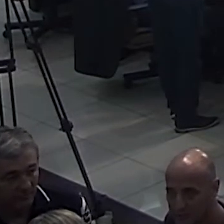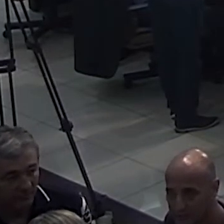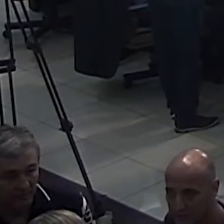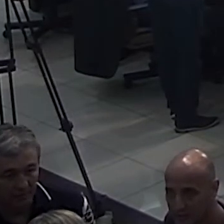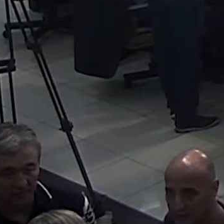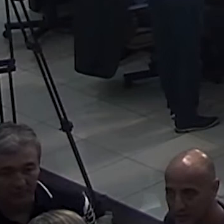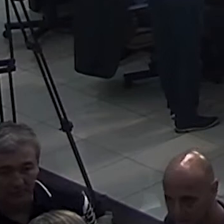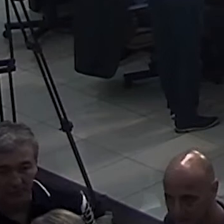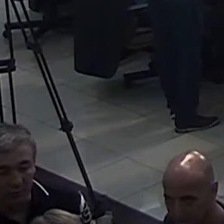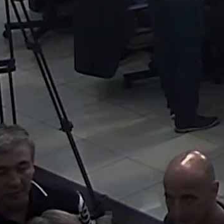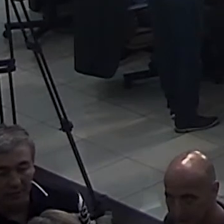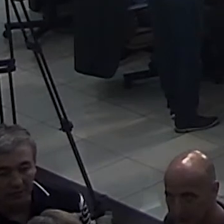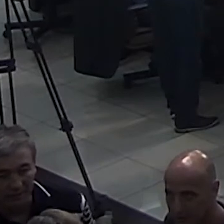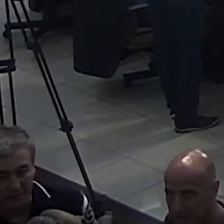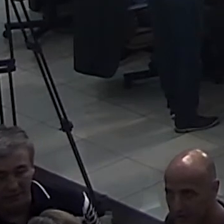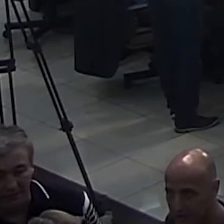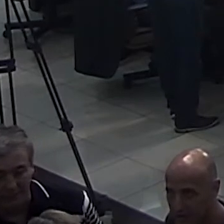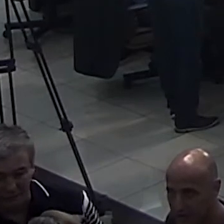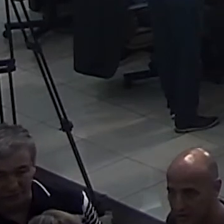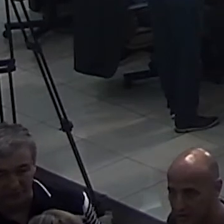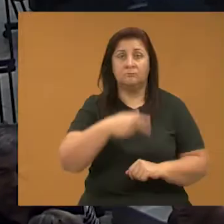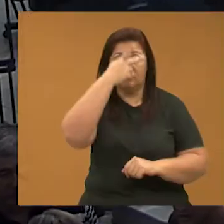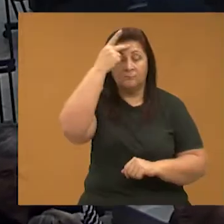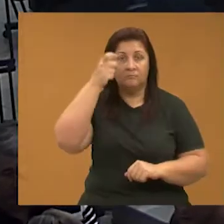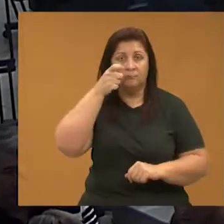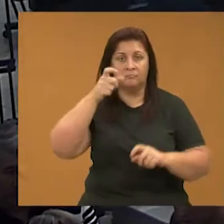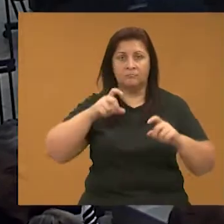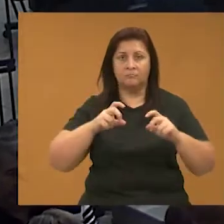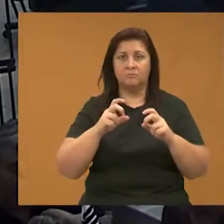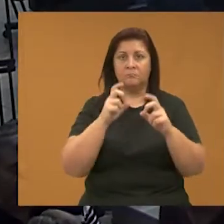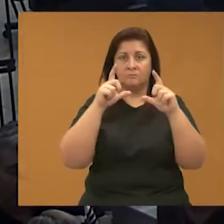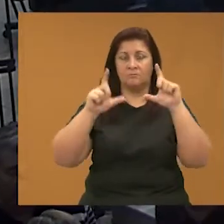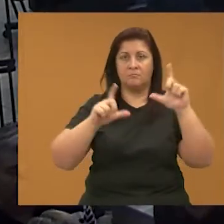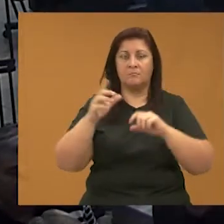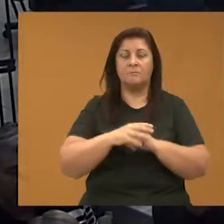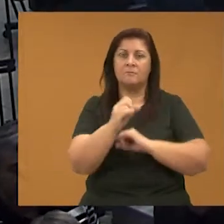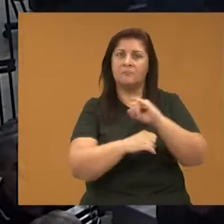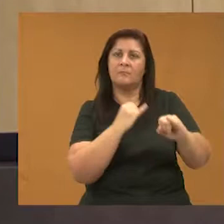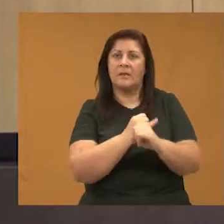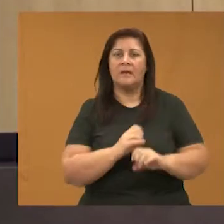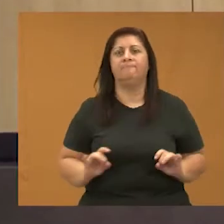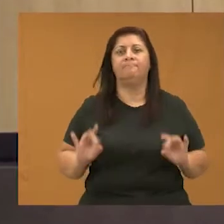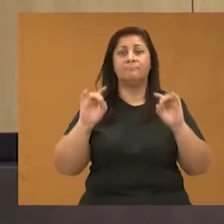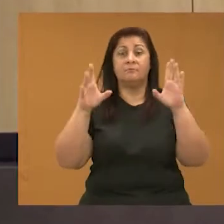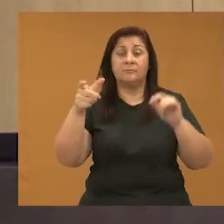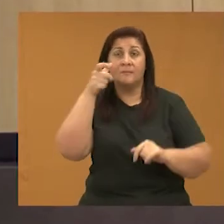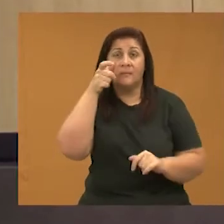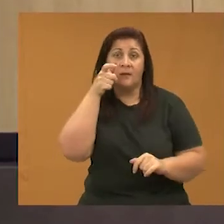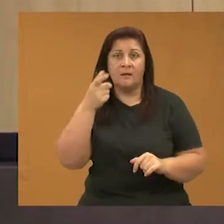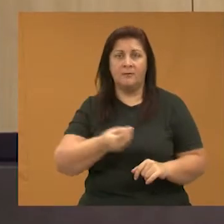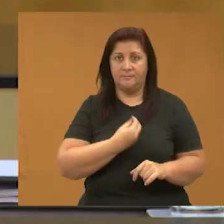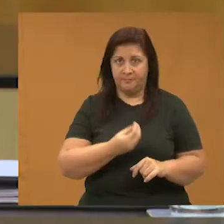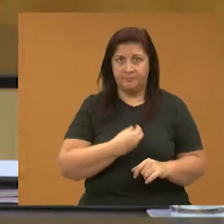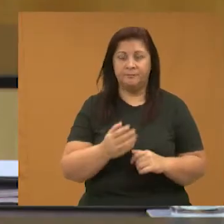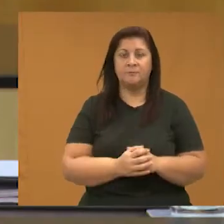Servidores, público presente, senhores telespectadores, senhores internautas, em especial aqueles que nos assistem ao